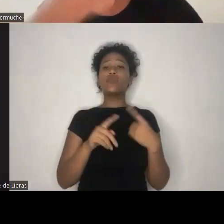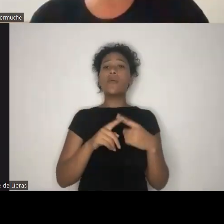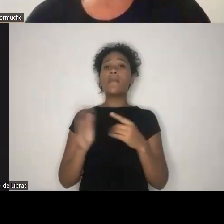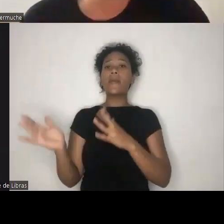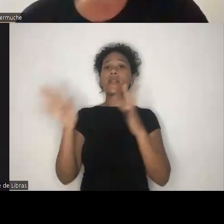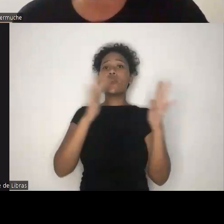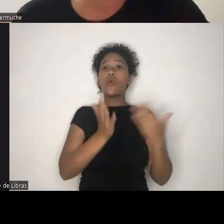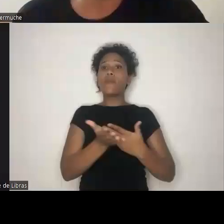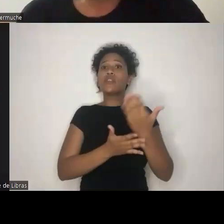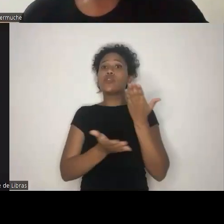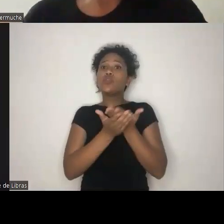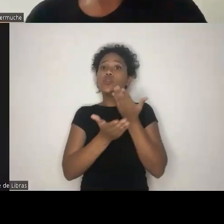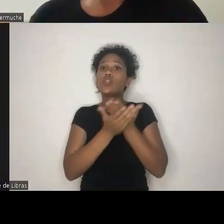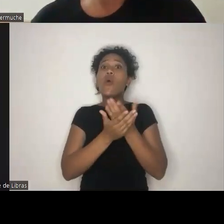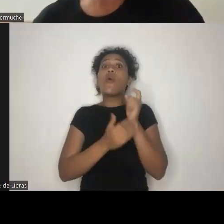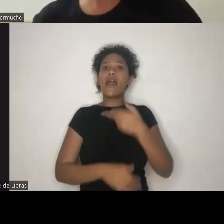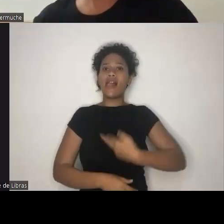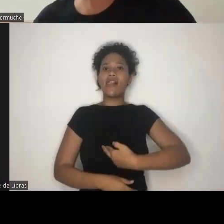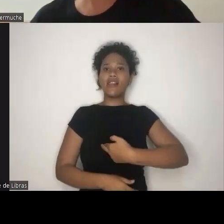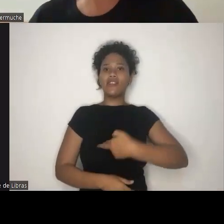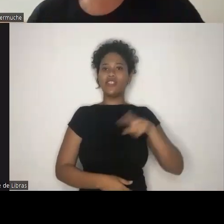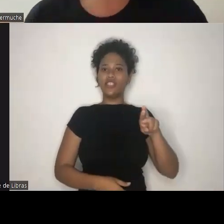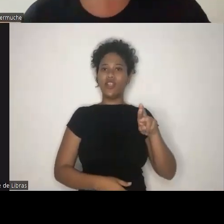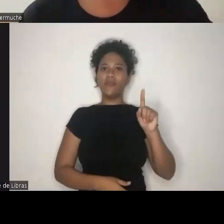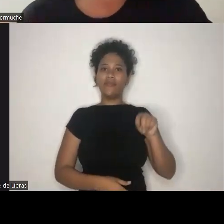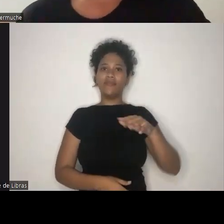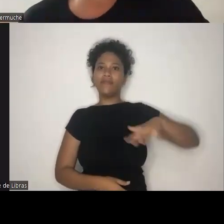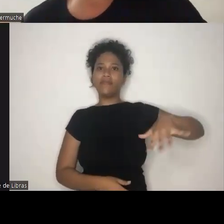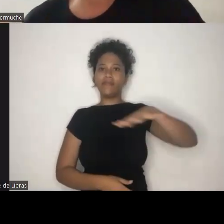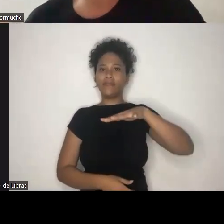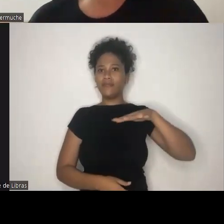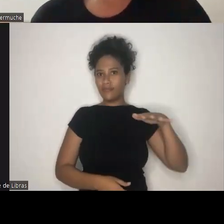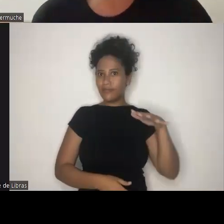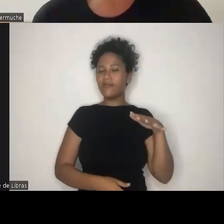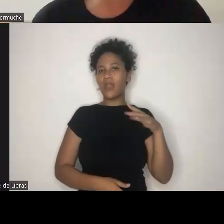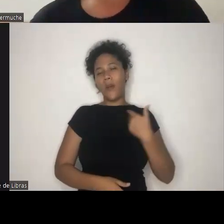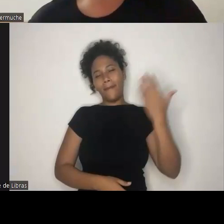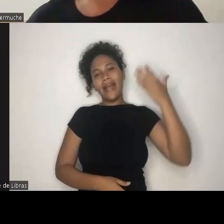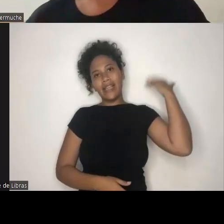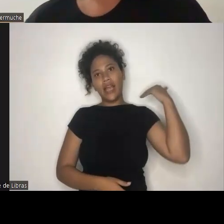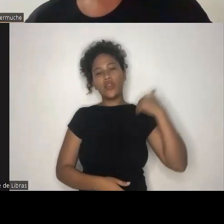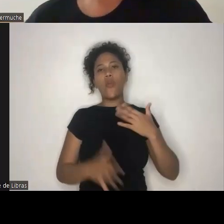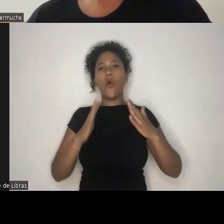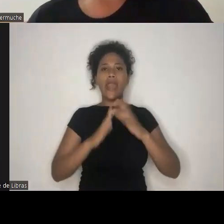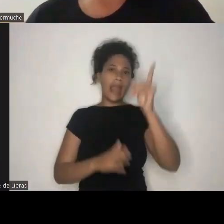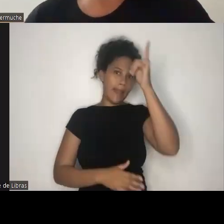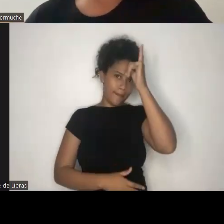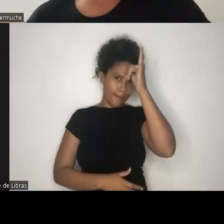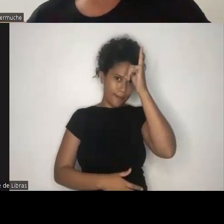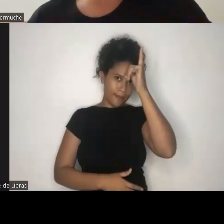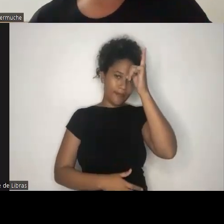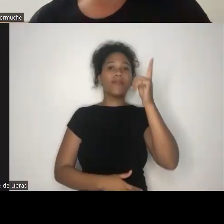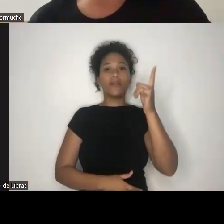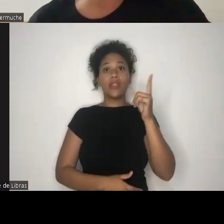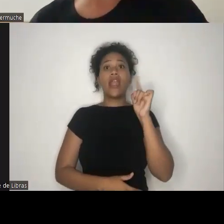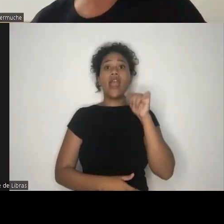muita religião oriental né voltando agora o meu passado né eu fui morar na Alemanha e aí esse era